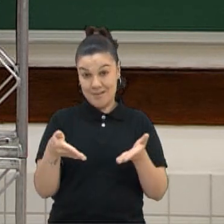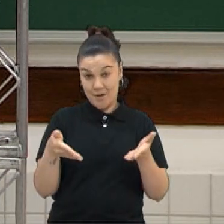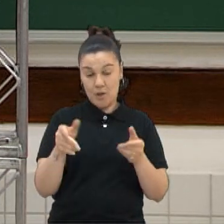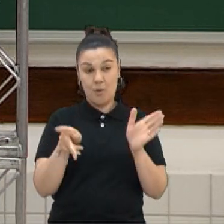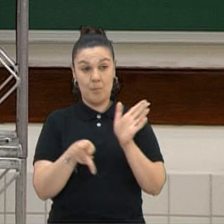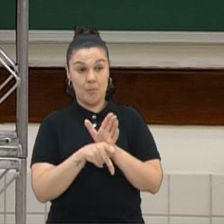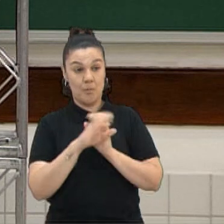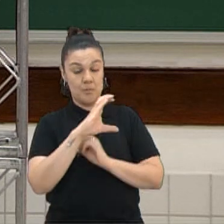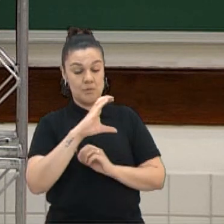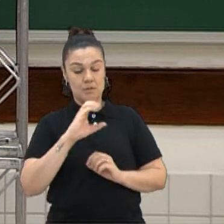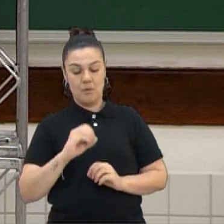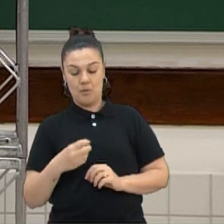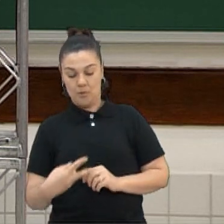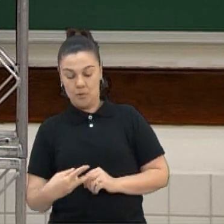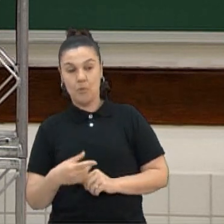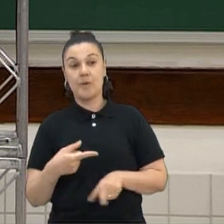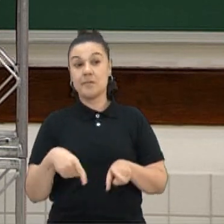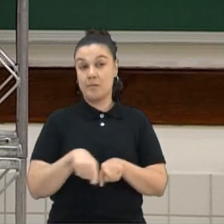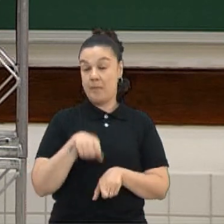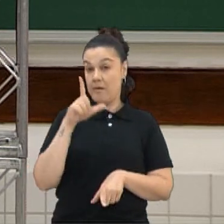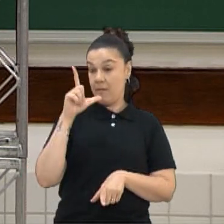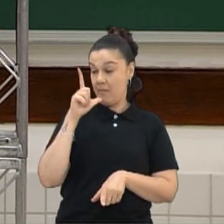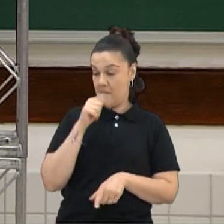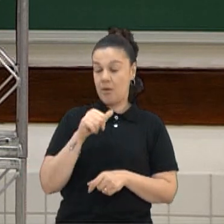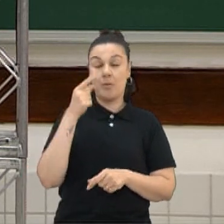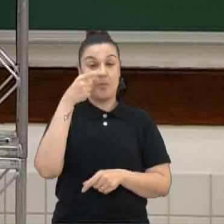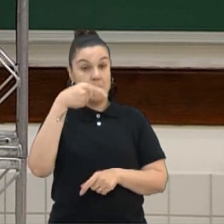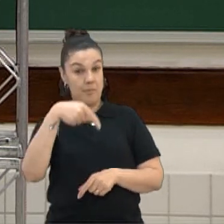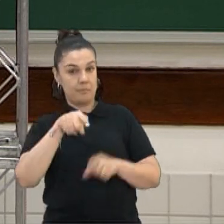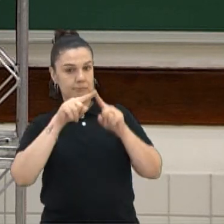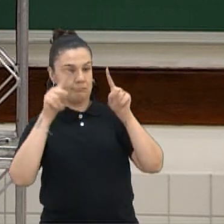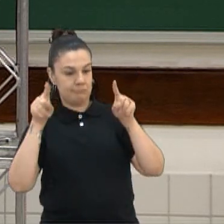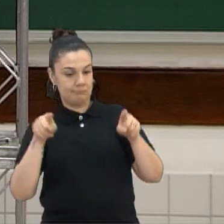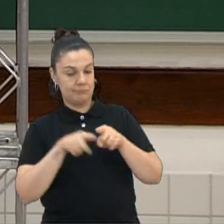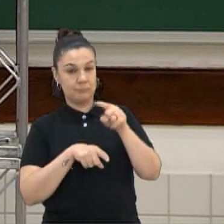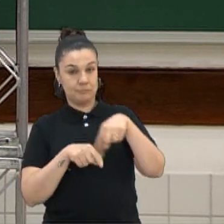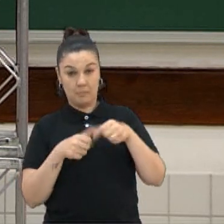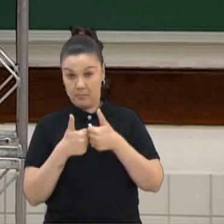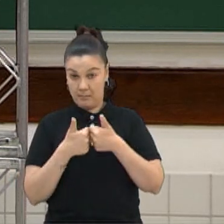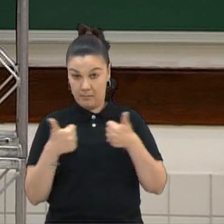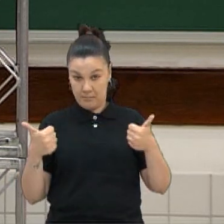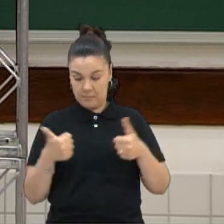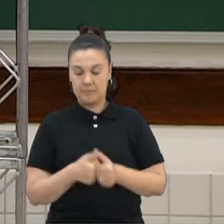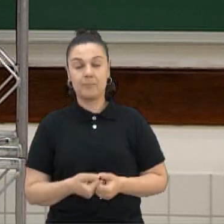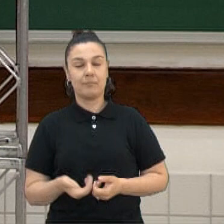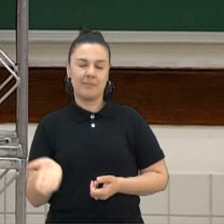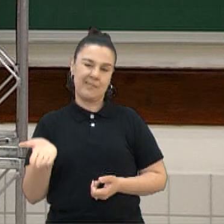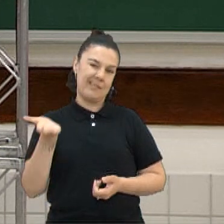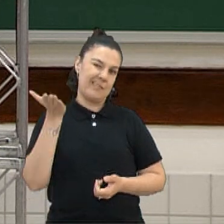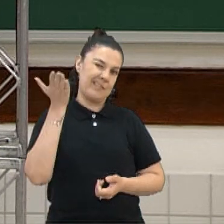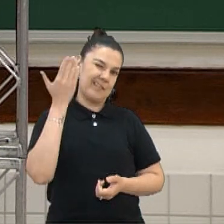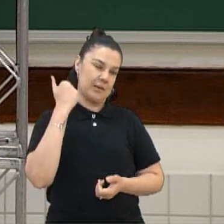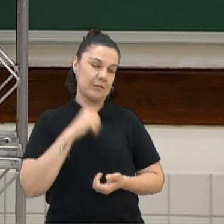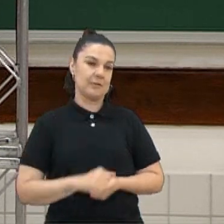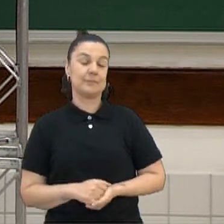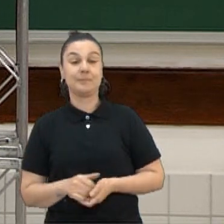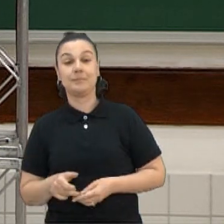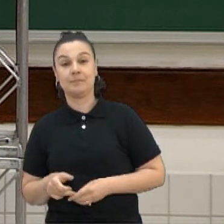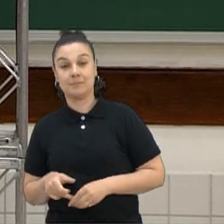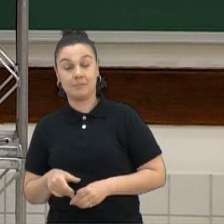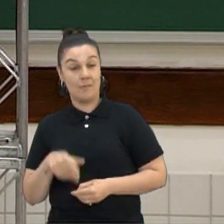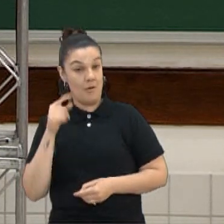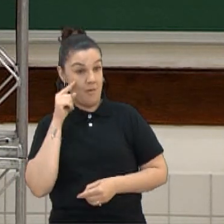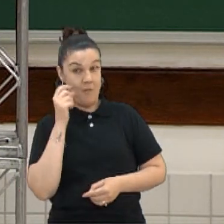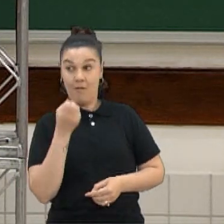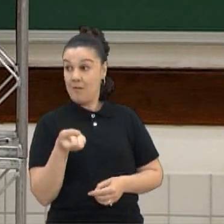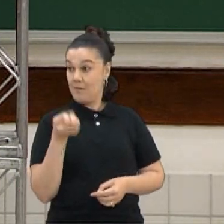molécula do gás carbônico e da água, aqui no quadro com vocês, beleza? Bora vir comigo então? Olha só,